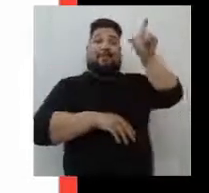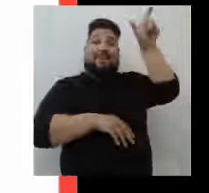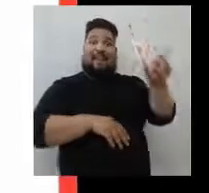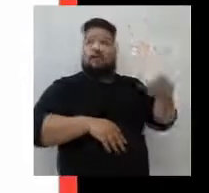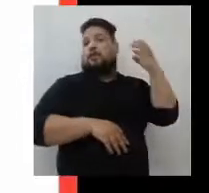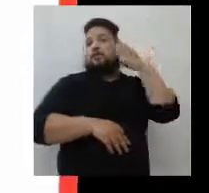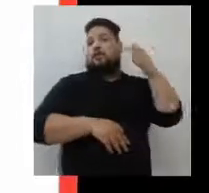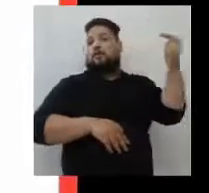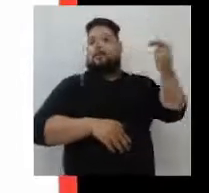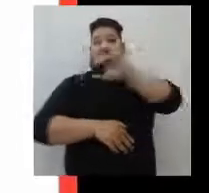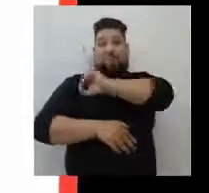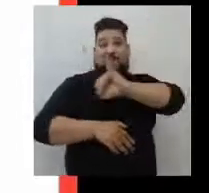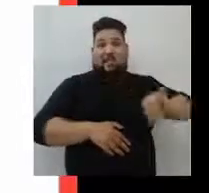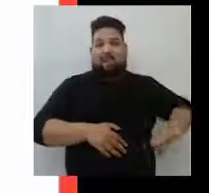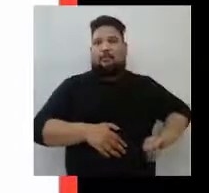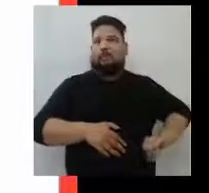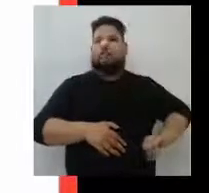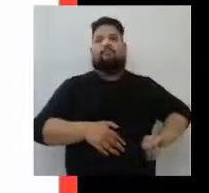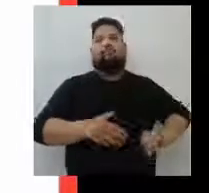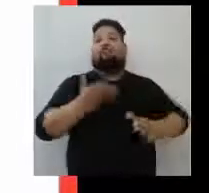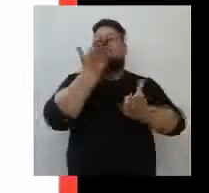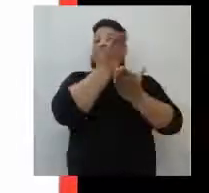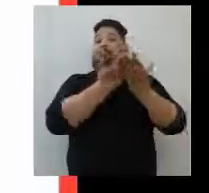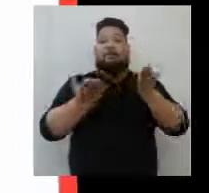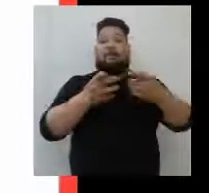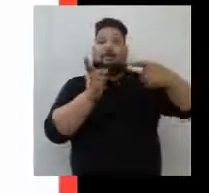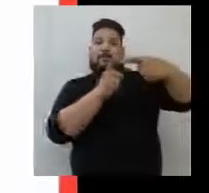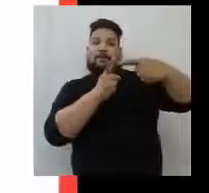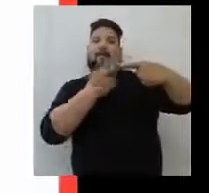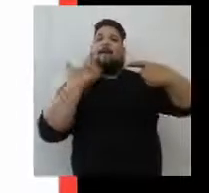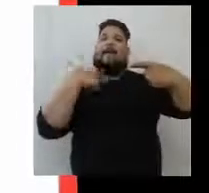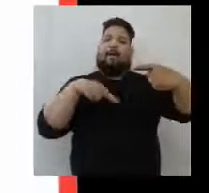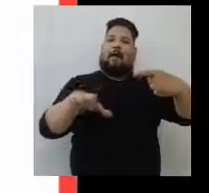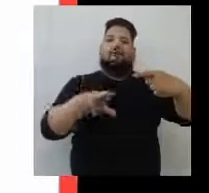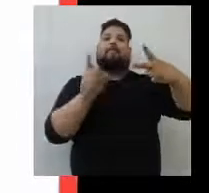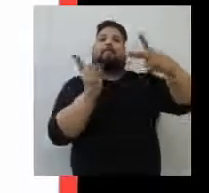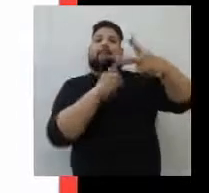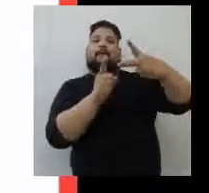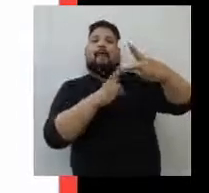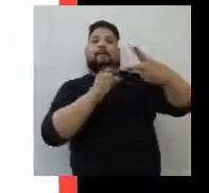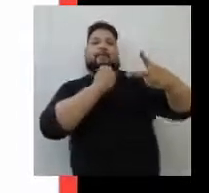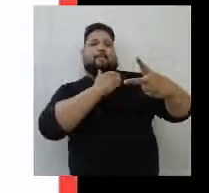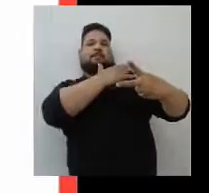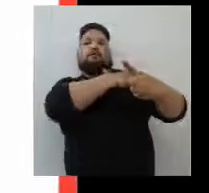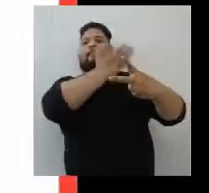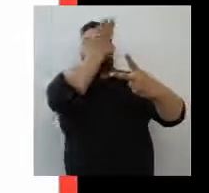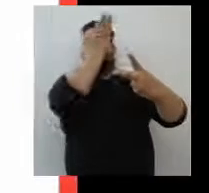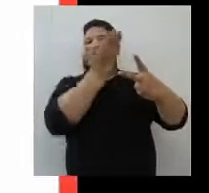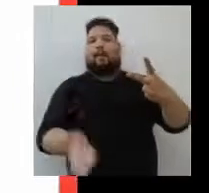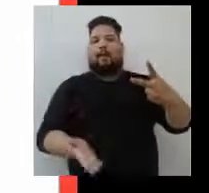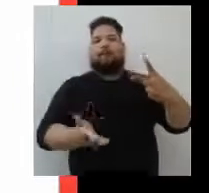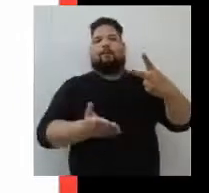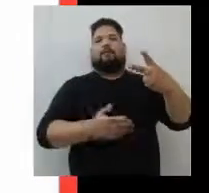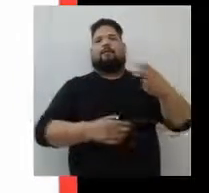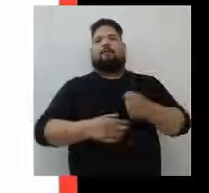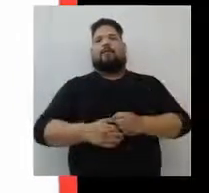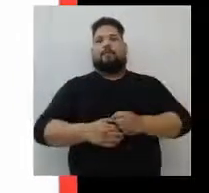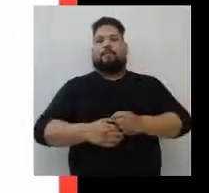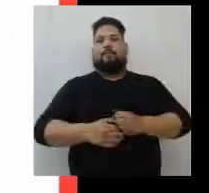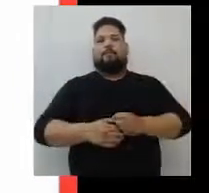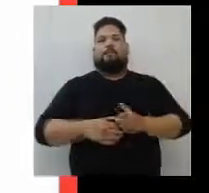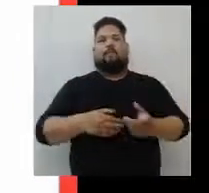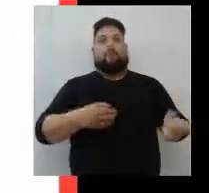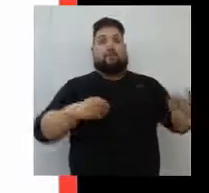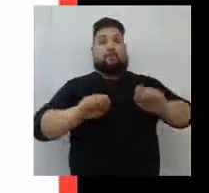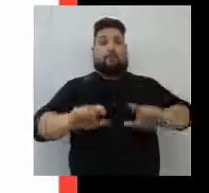II perdeu, além da base religiosa, a base de apoio militar. Volta aqui para mim, por